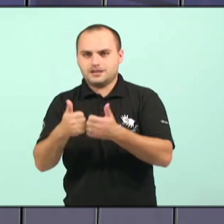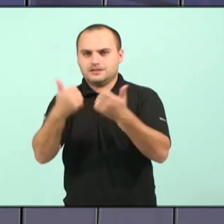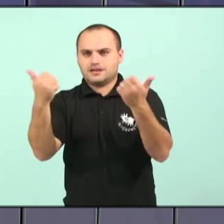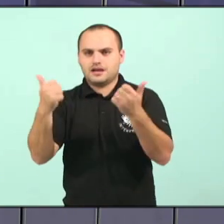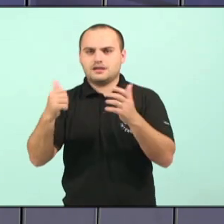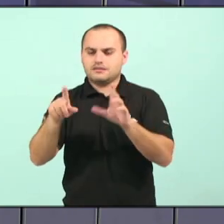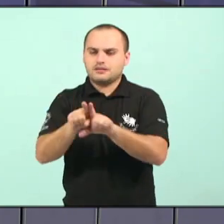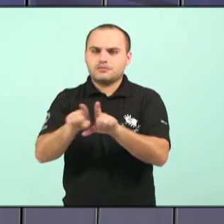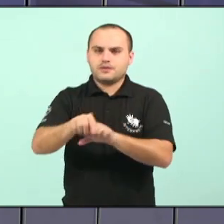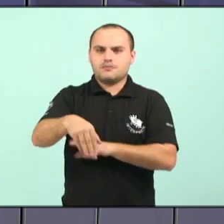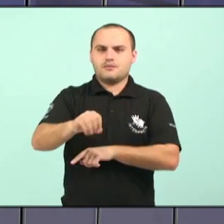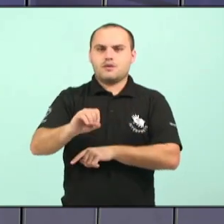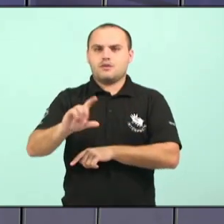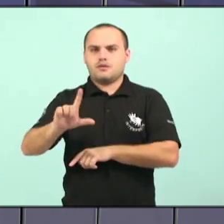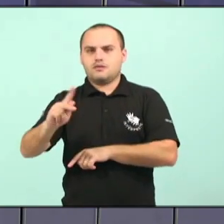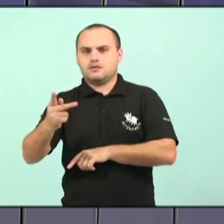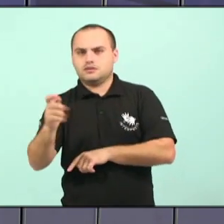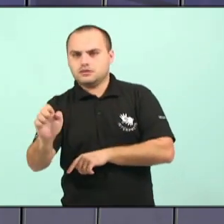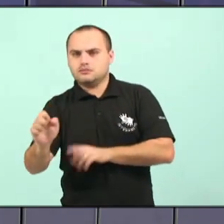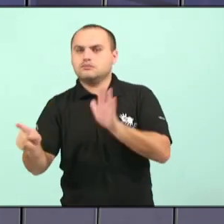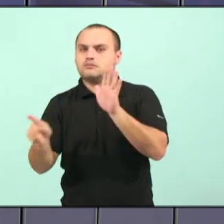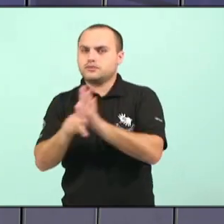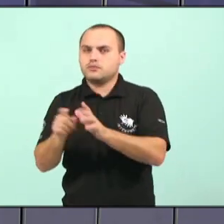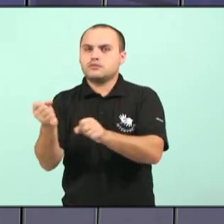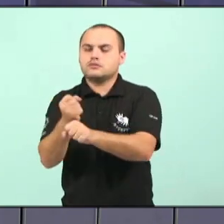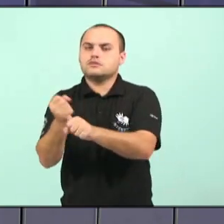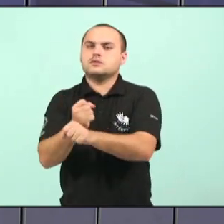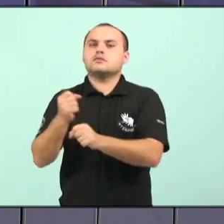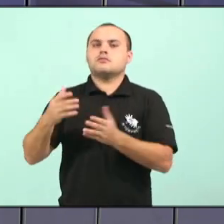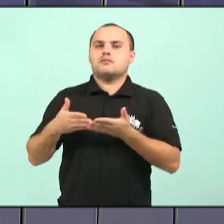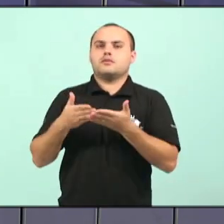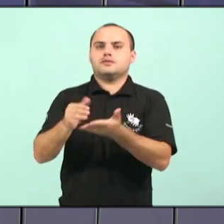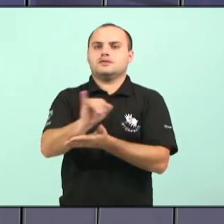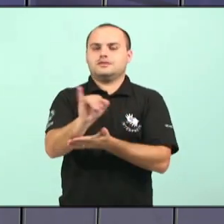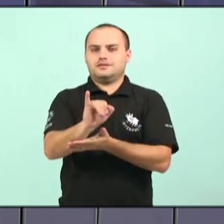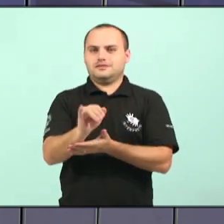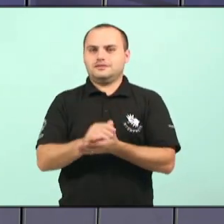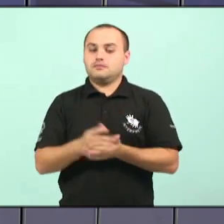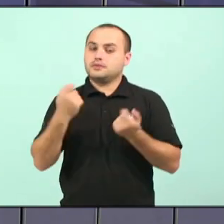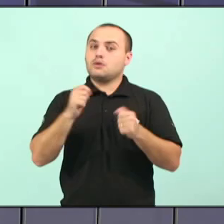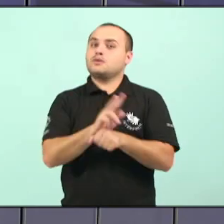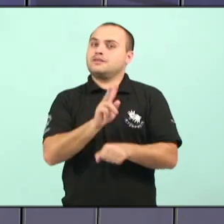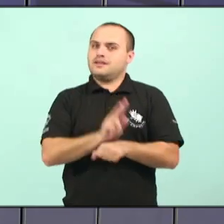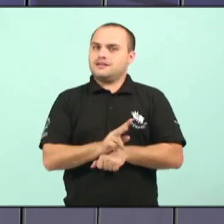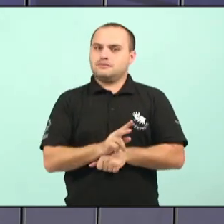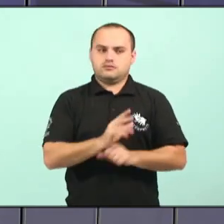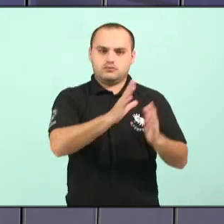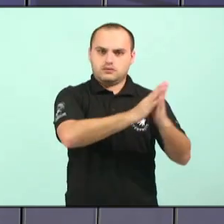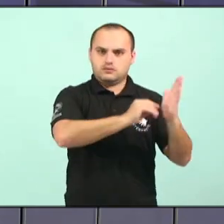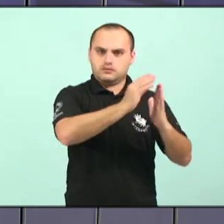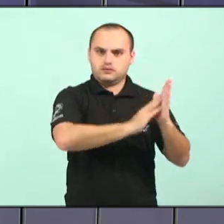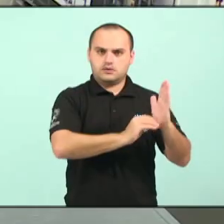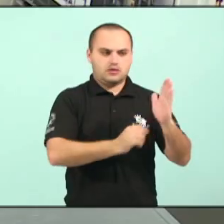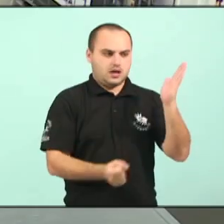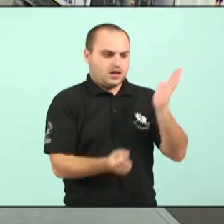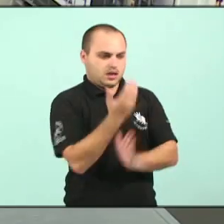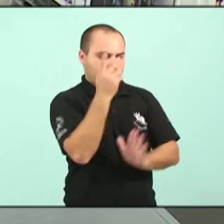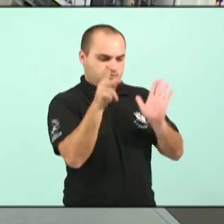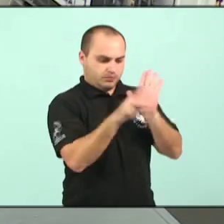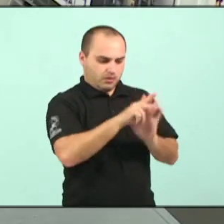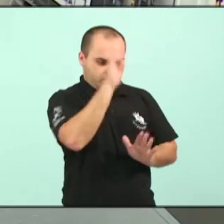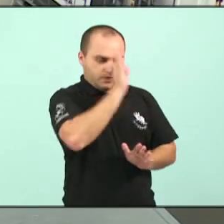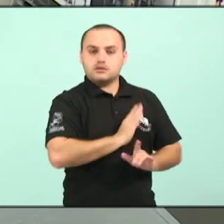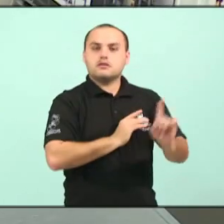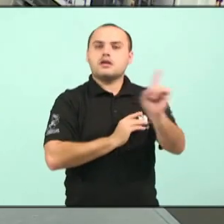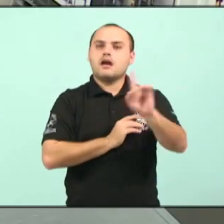mole e toda a área física construída pelo Porto de Itajaí nos últimos anos. Então, precisa tomar muito cuidado. O modelo nosso não é invenção nossa brasileira, não. É o